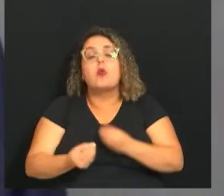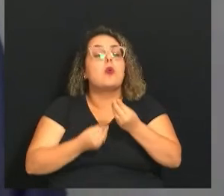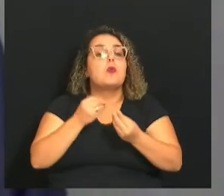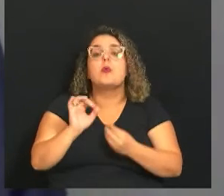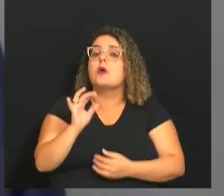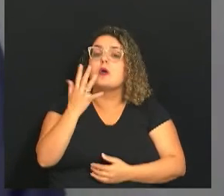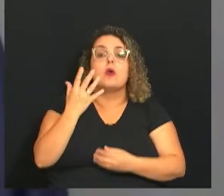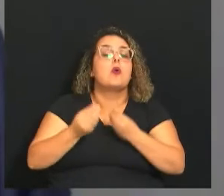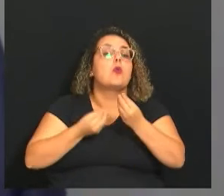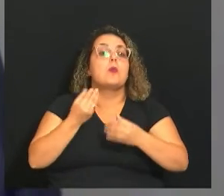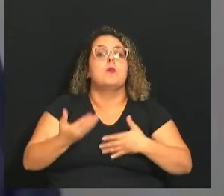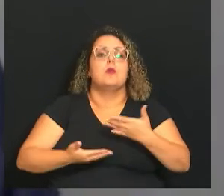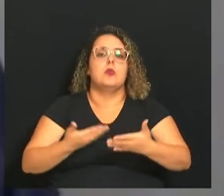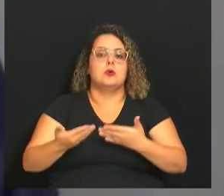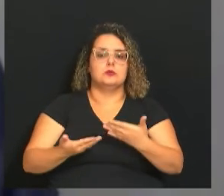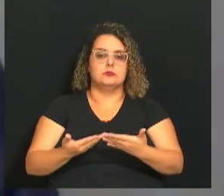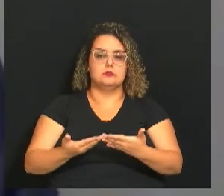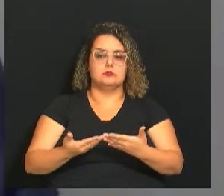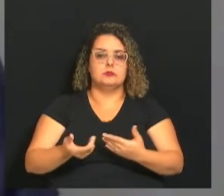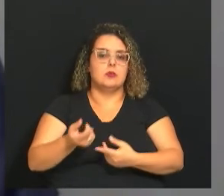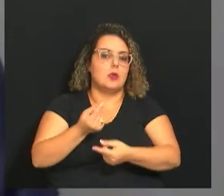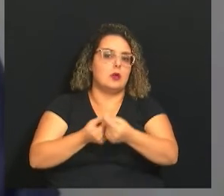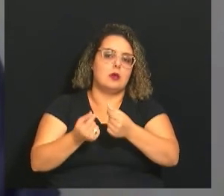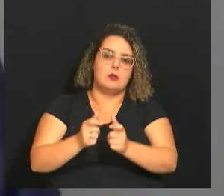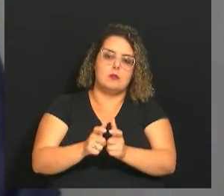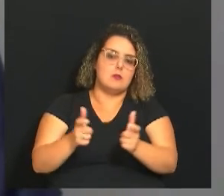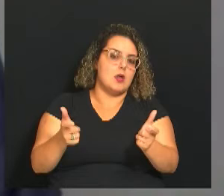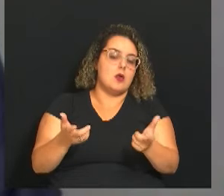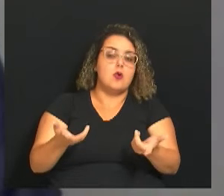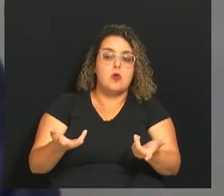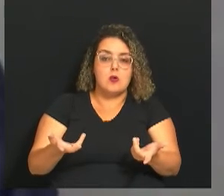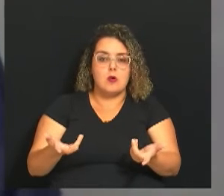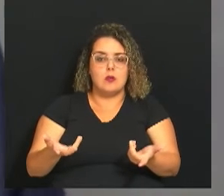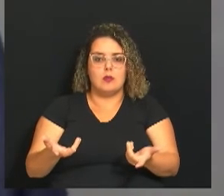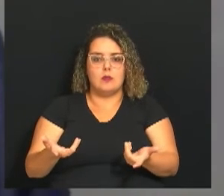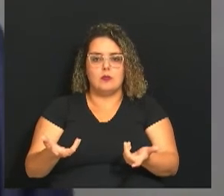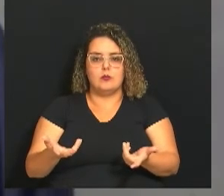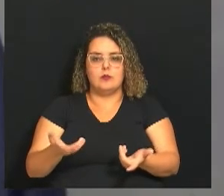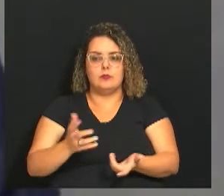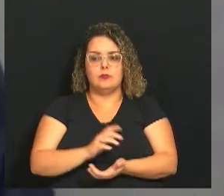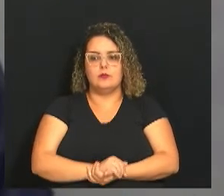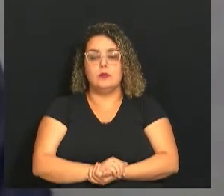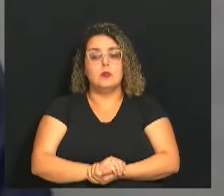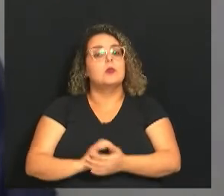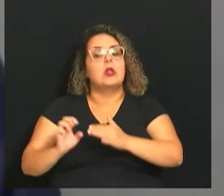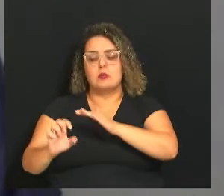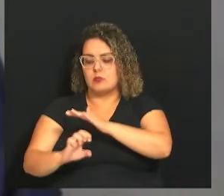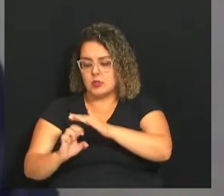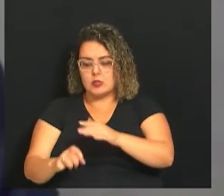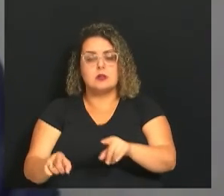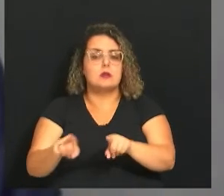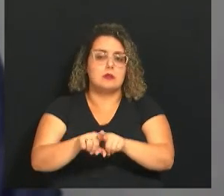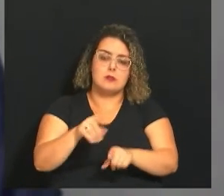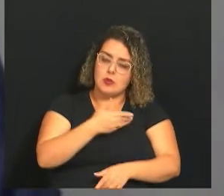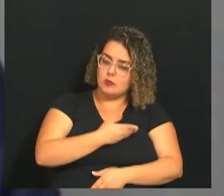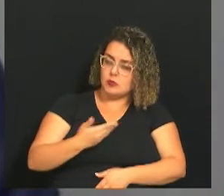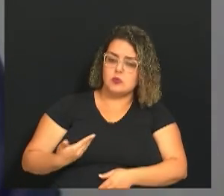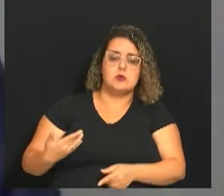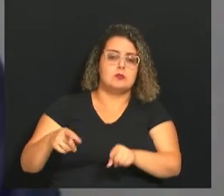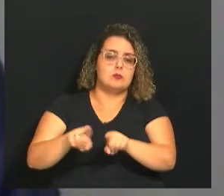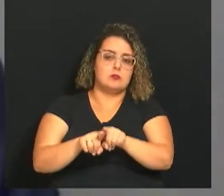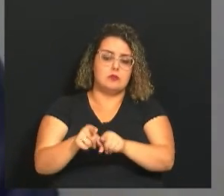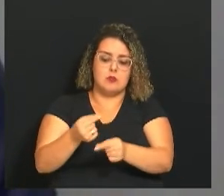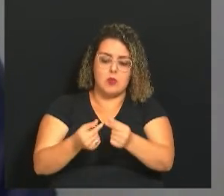ser tratado, a economia é muito maior. Tanto para as empresas quanto para o governo. Então,